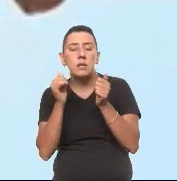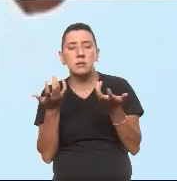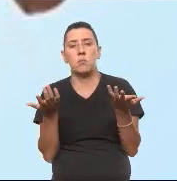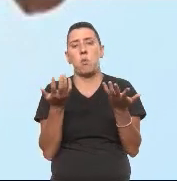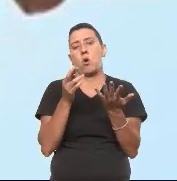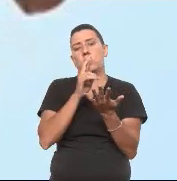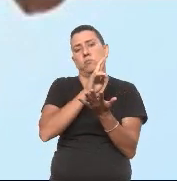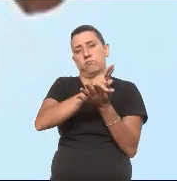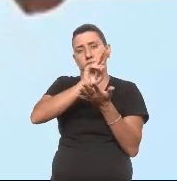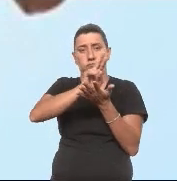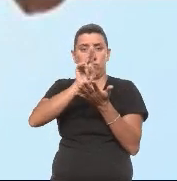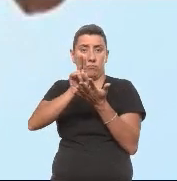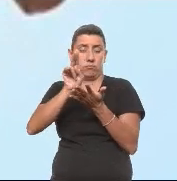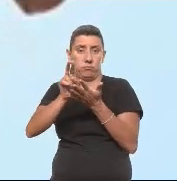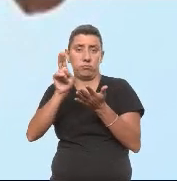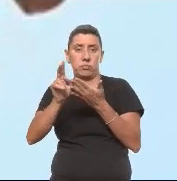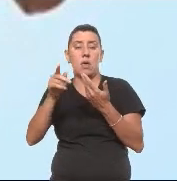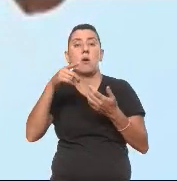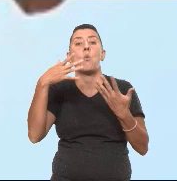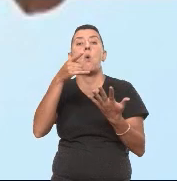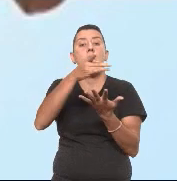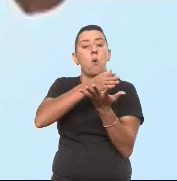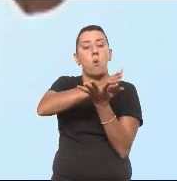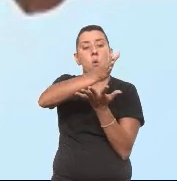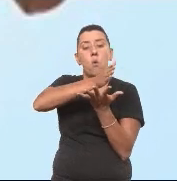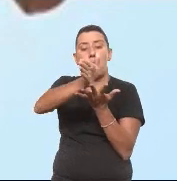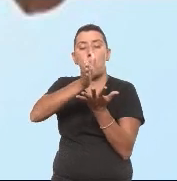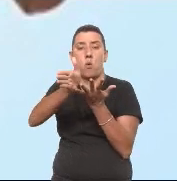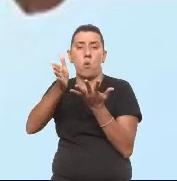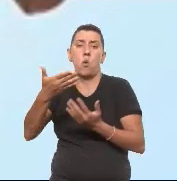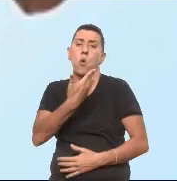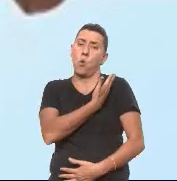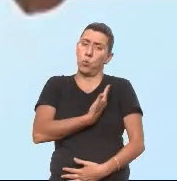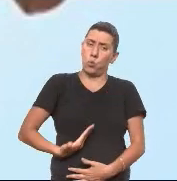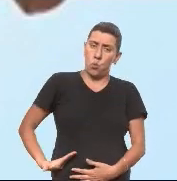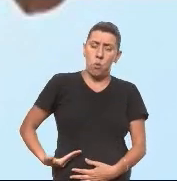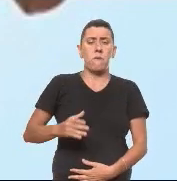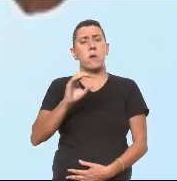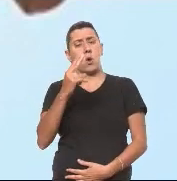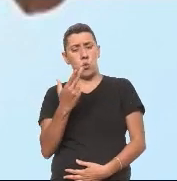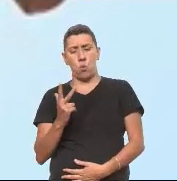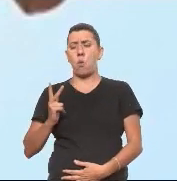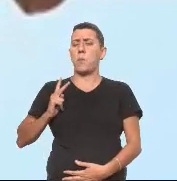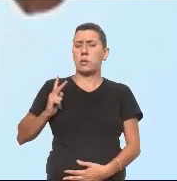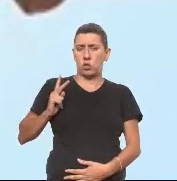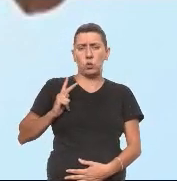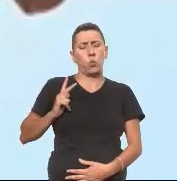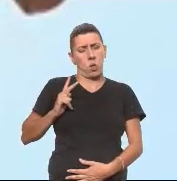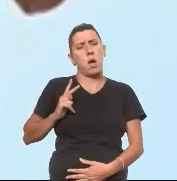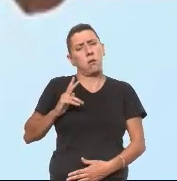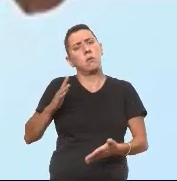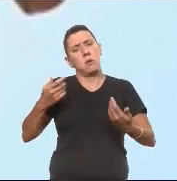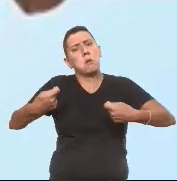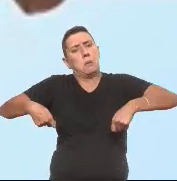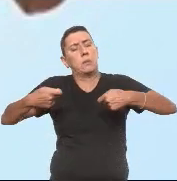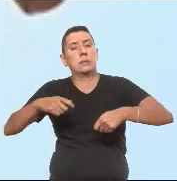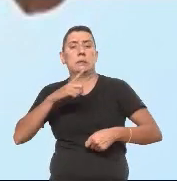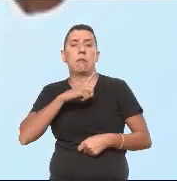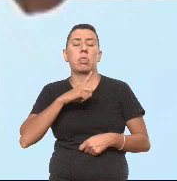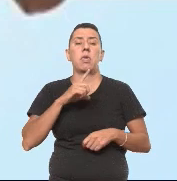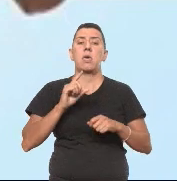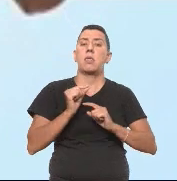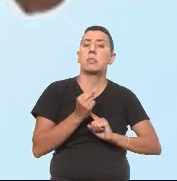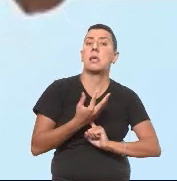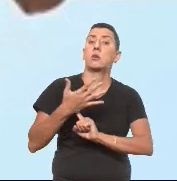assim por diante seja qual for a vertical e não só no setor público mas também o setor privado preciso ter tecnologia e plataformas